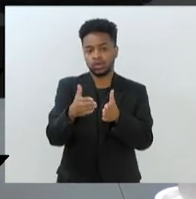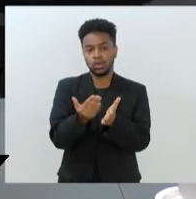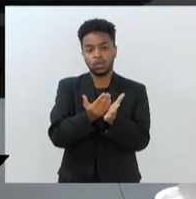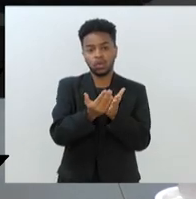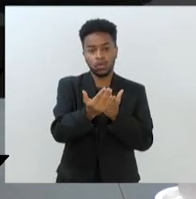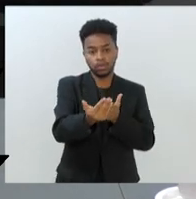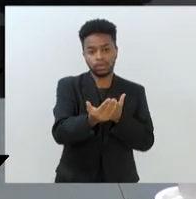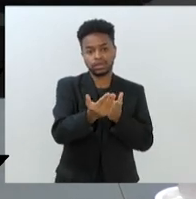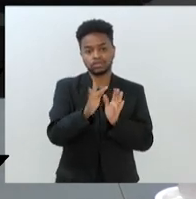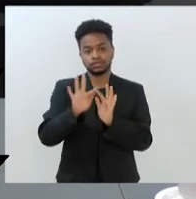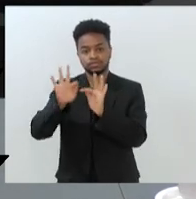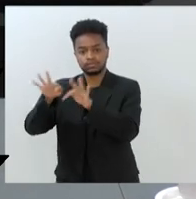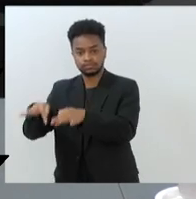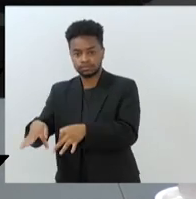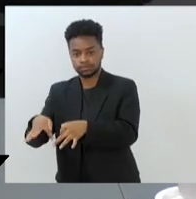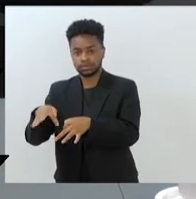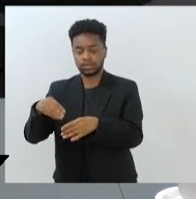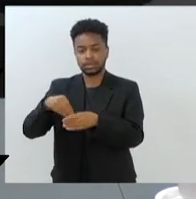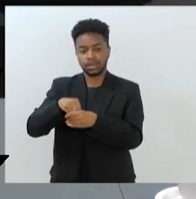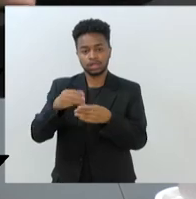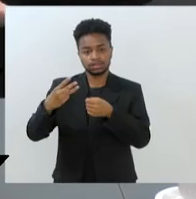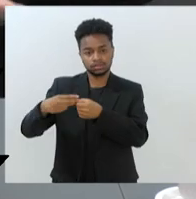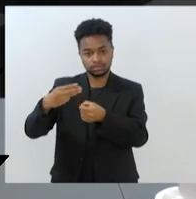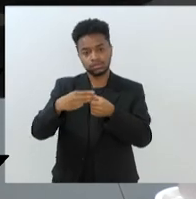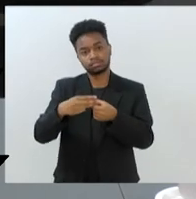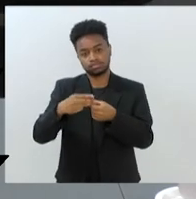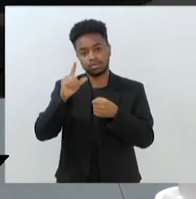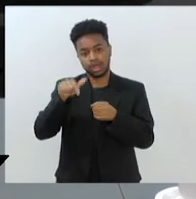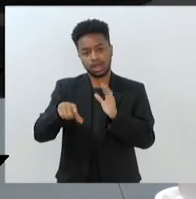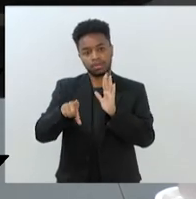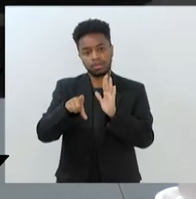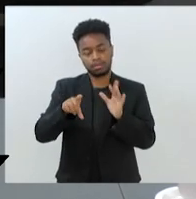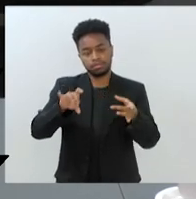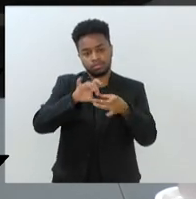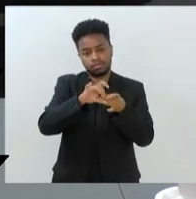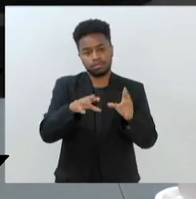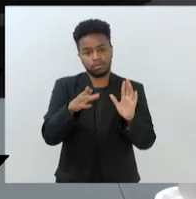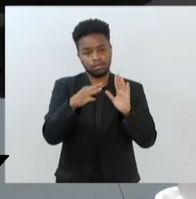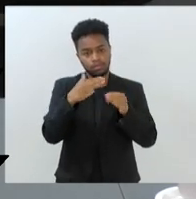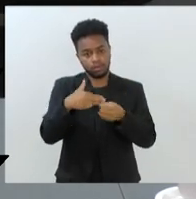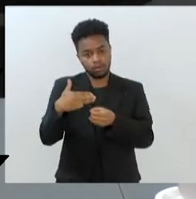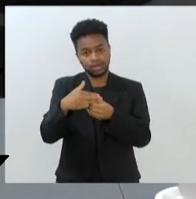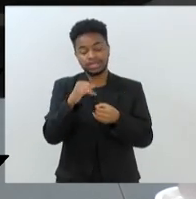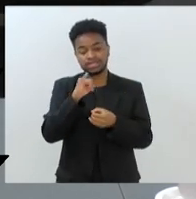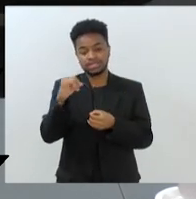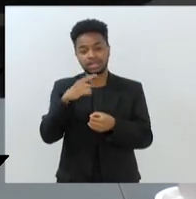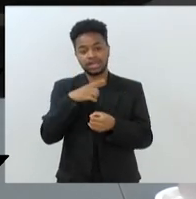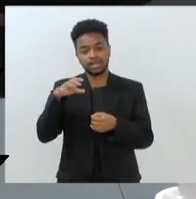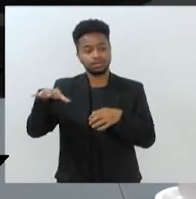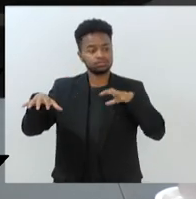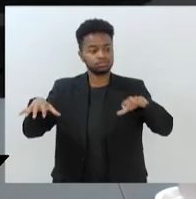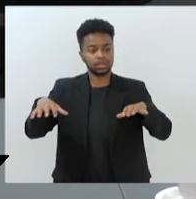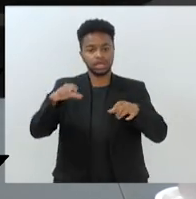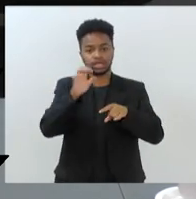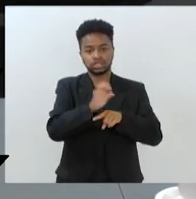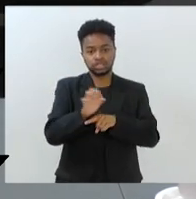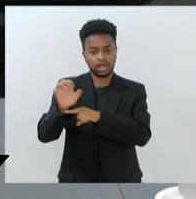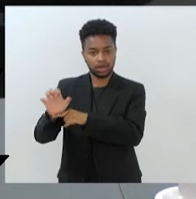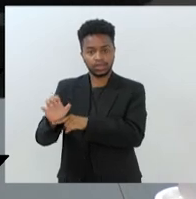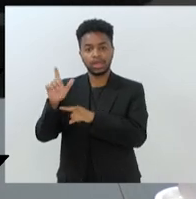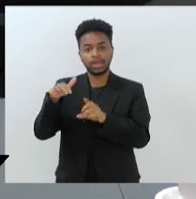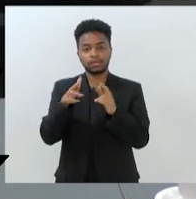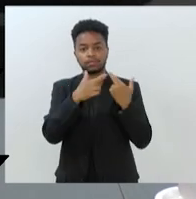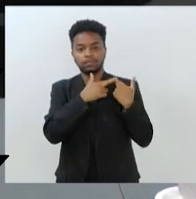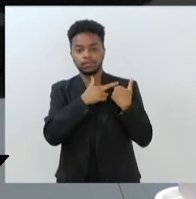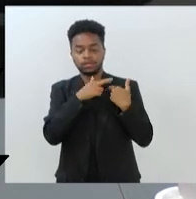num município, nasce e deságua no município, ele é municipal. Se corta dois estados, a competência da União. Se